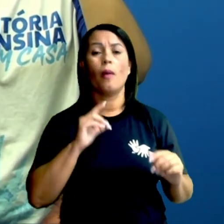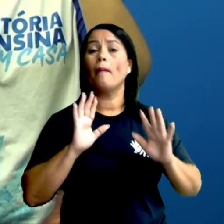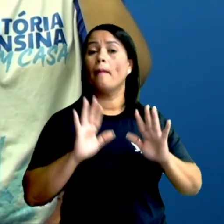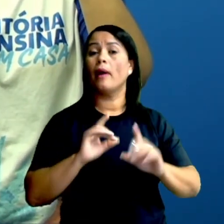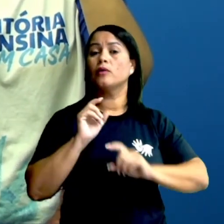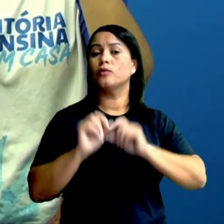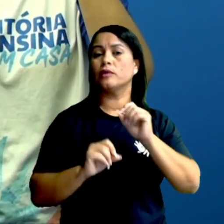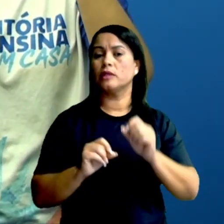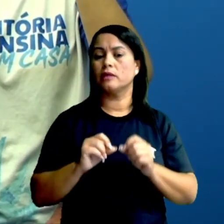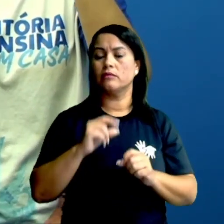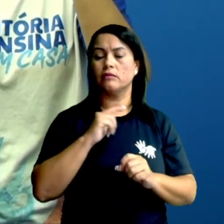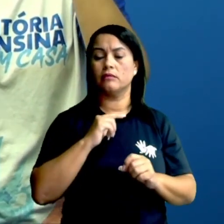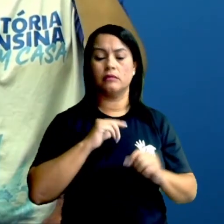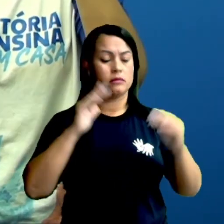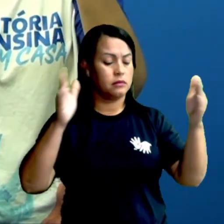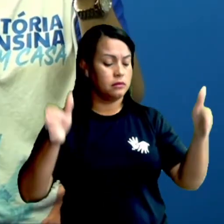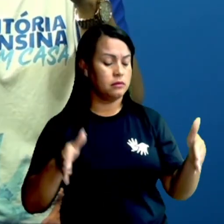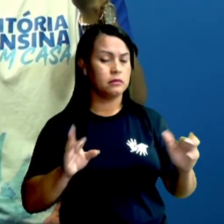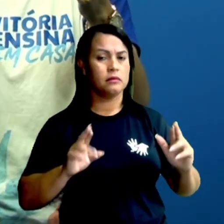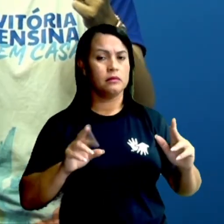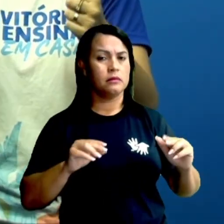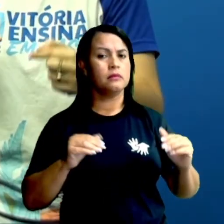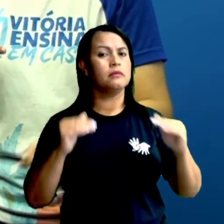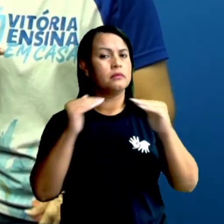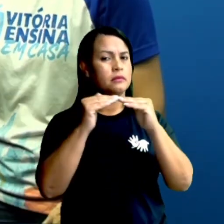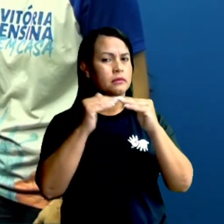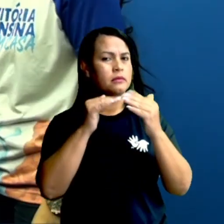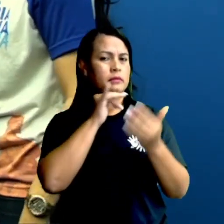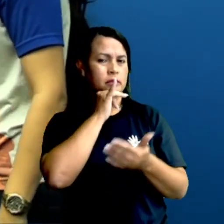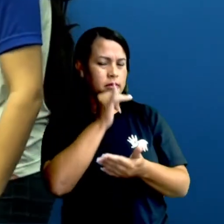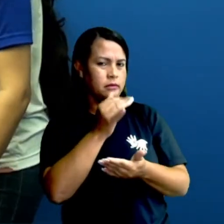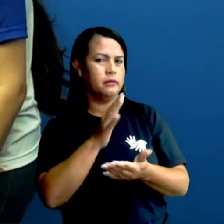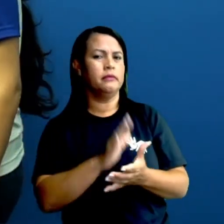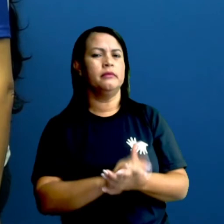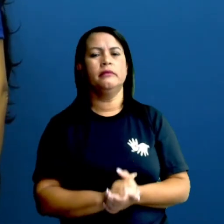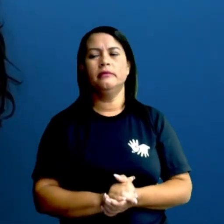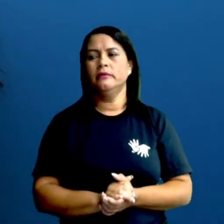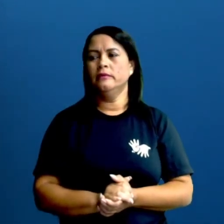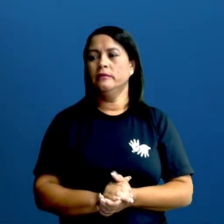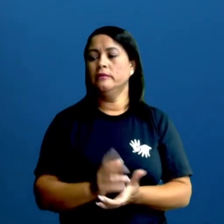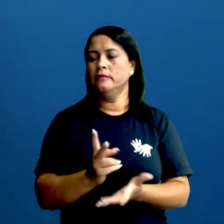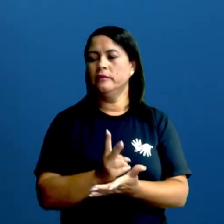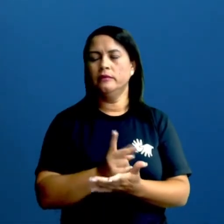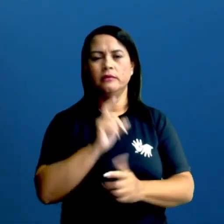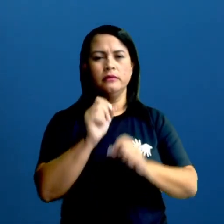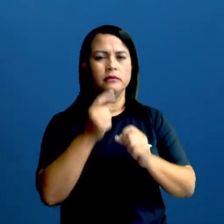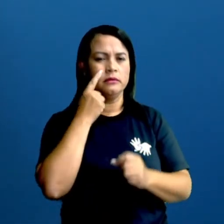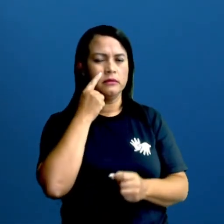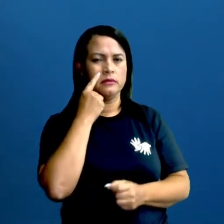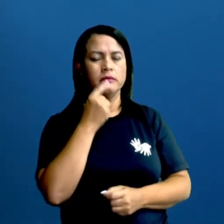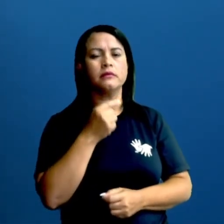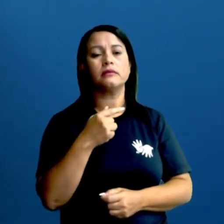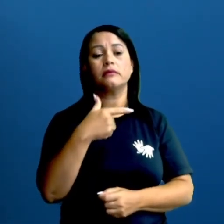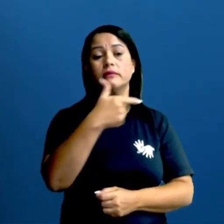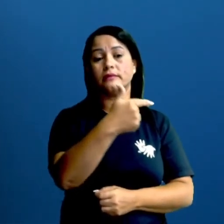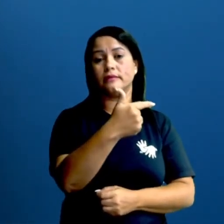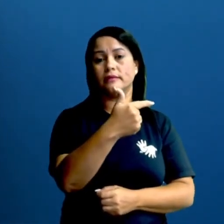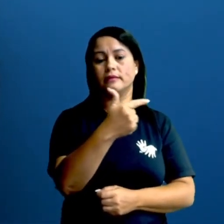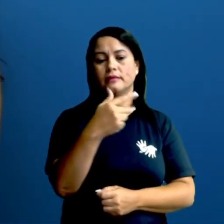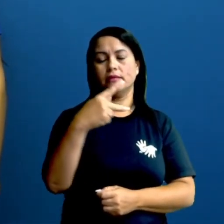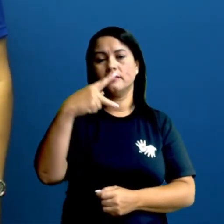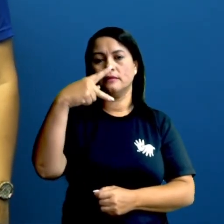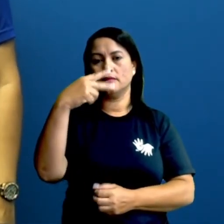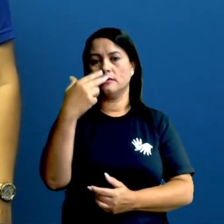nossos 2 lados diferentes são iguais, né? Que nem eu digo para os meus alunos. Então, aqui eu tenho o seguinte, ó, 2P é igual a quem? A